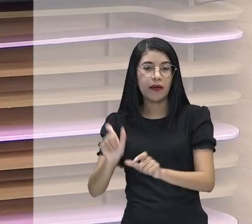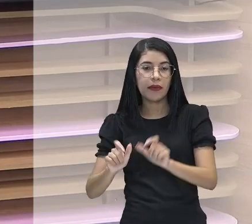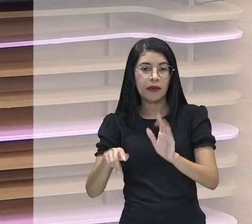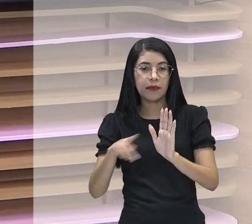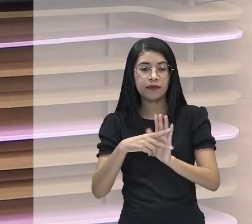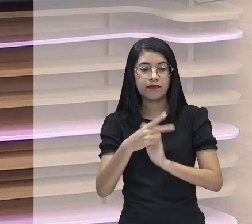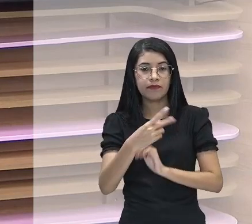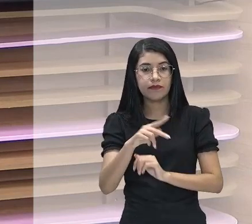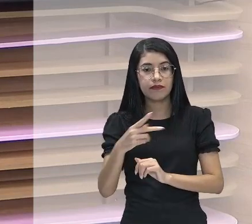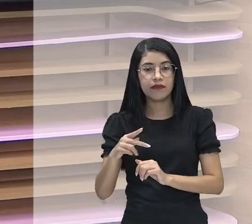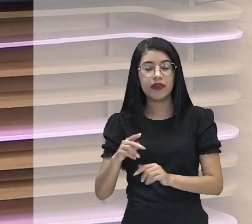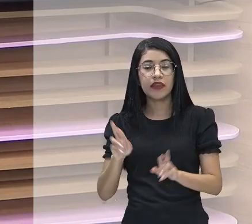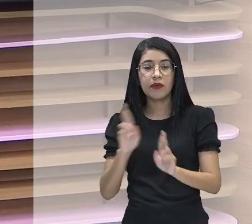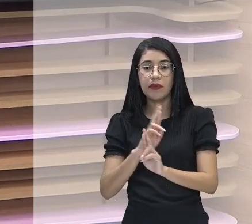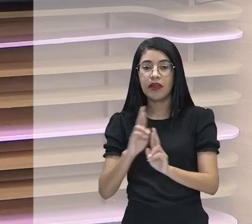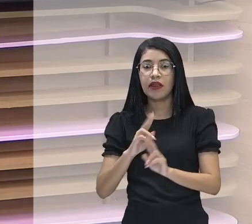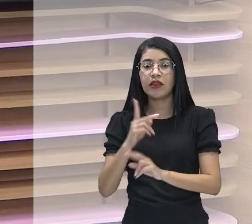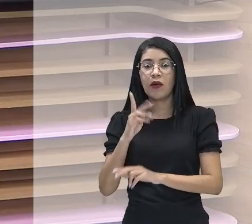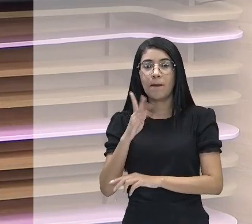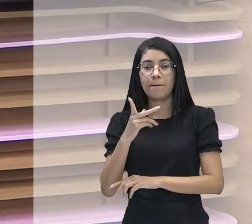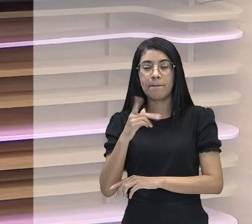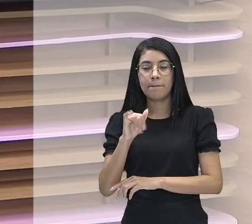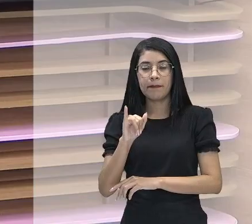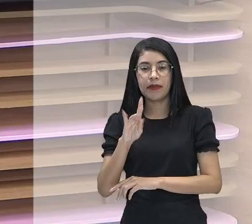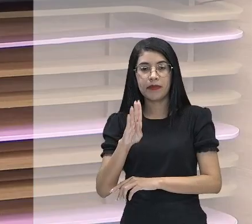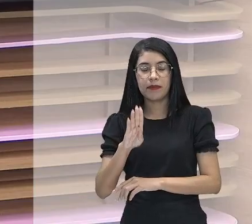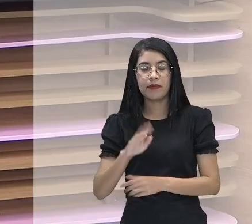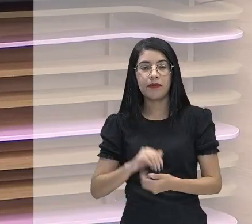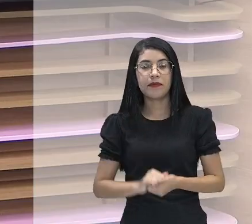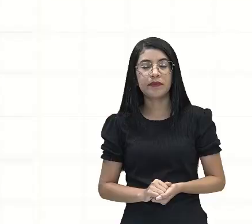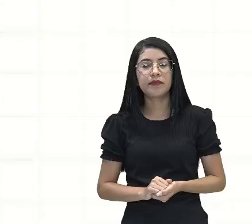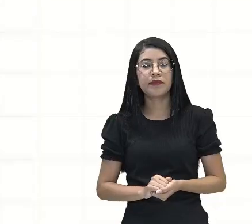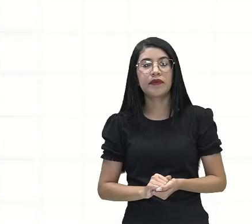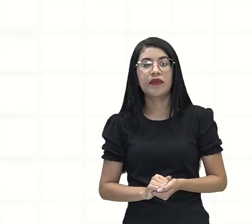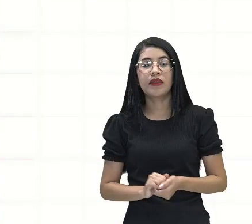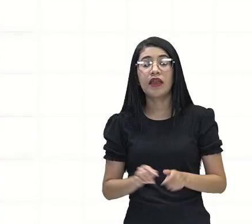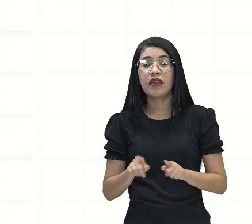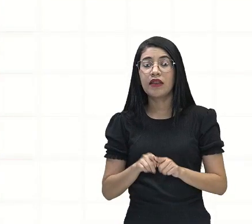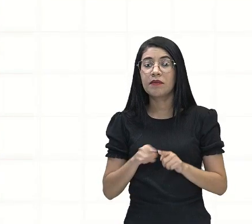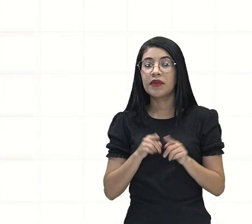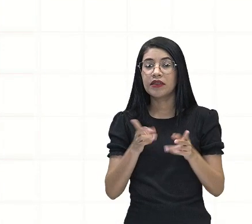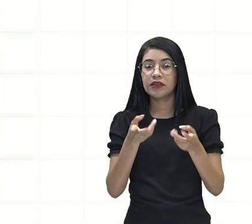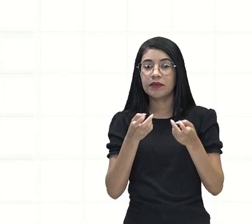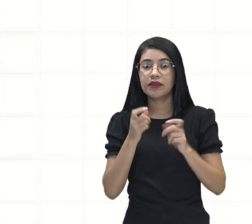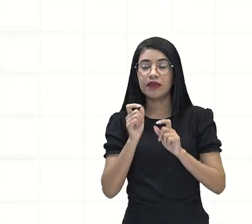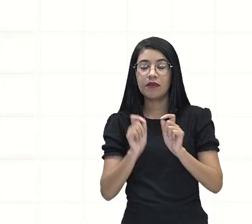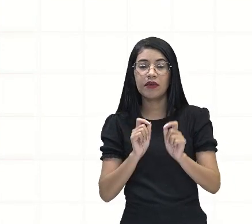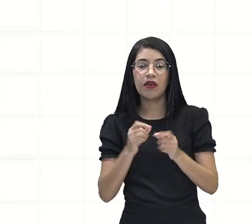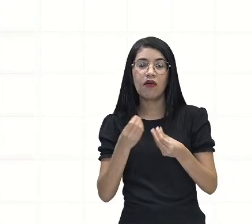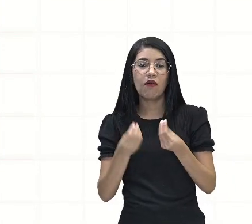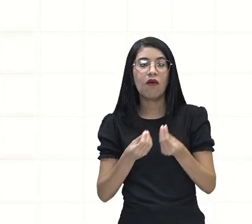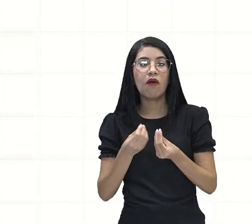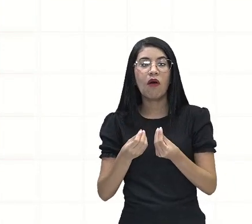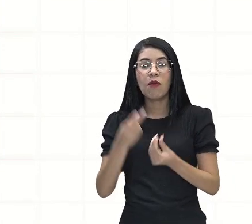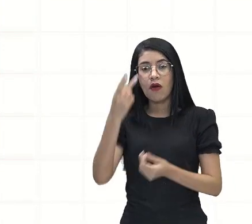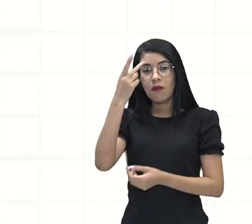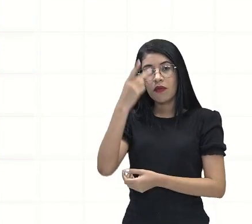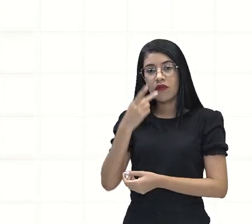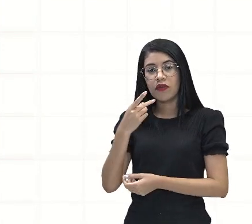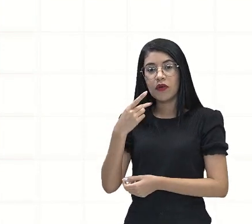relacionado ao Pib per capita E aí nesse mapa a gente vai ver né o perfil econômico do